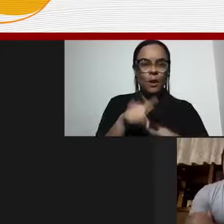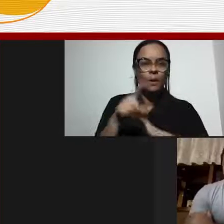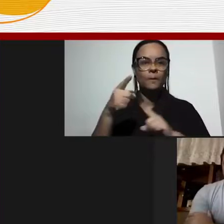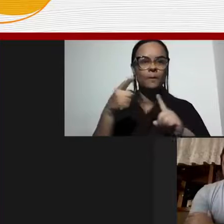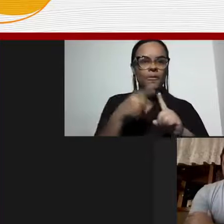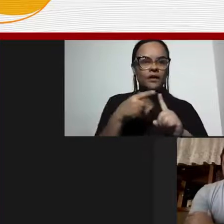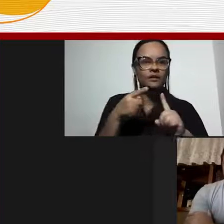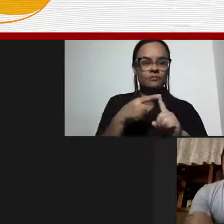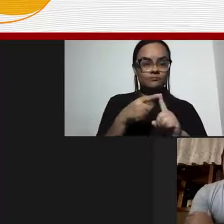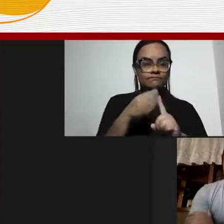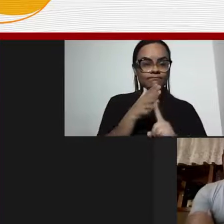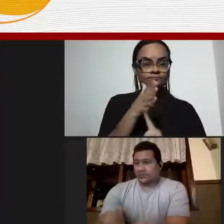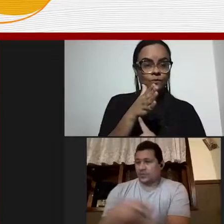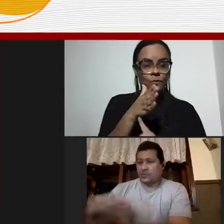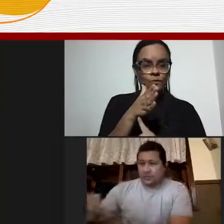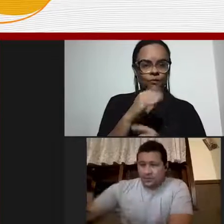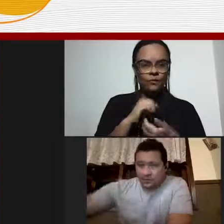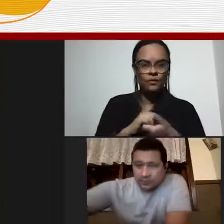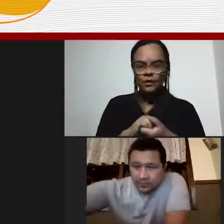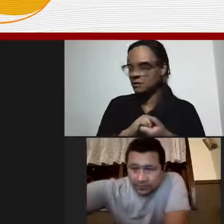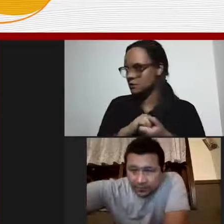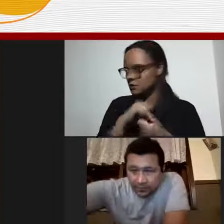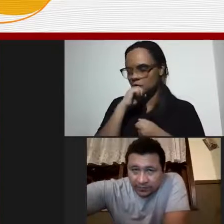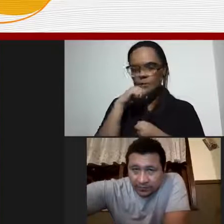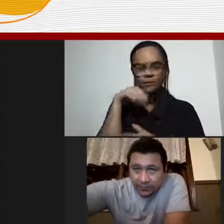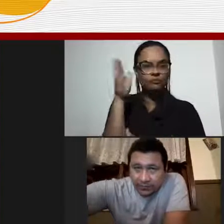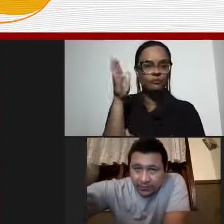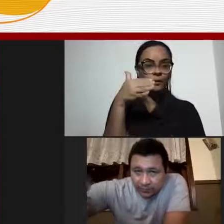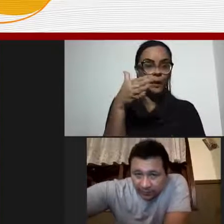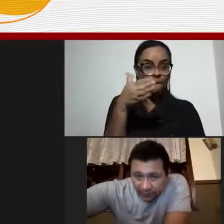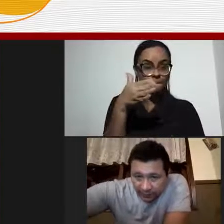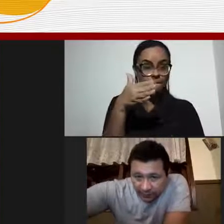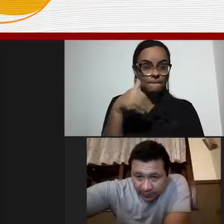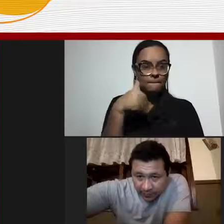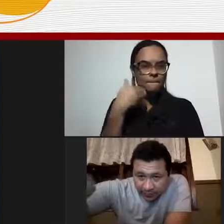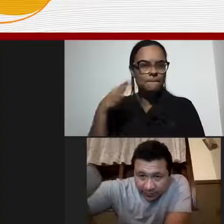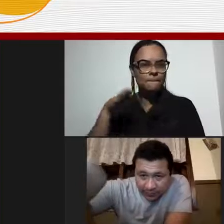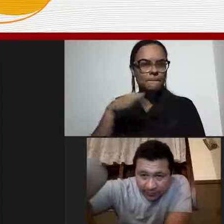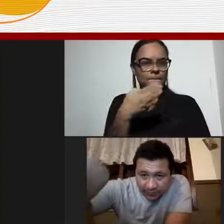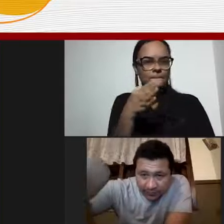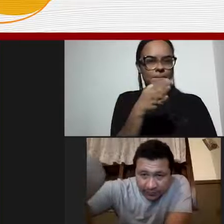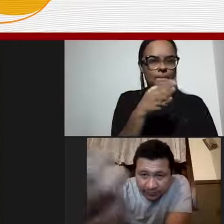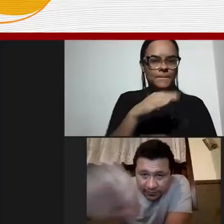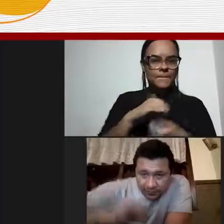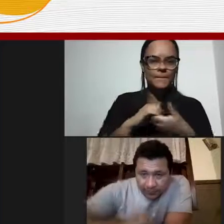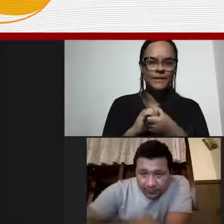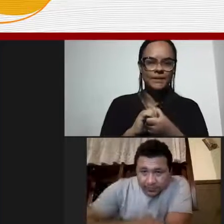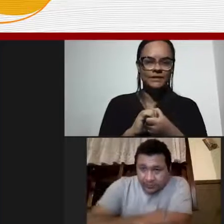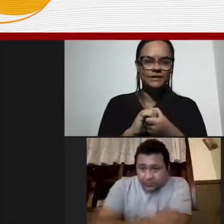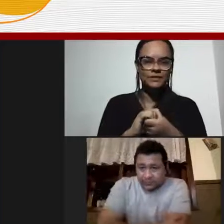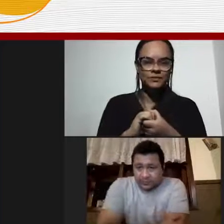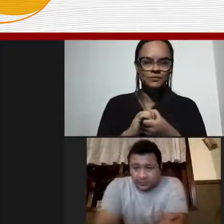ser direcionada ao Clodoaldo Silva. Espera aí que eu fiz alguma coisa aqui.